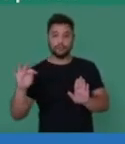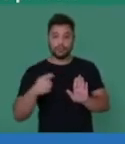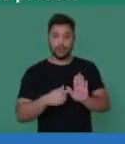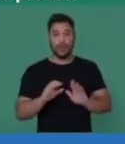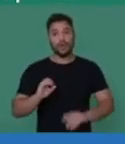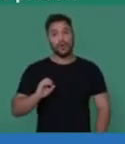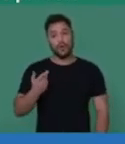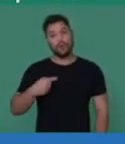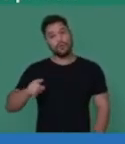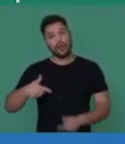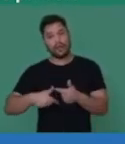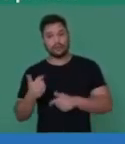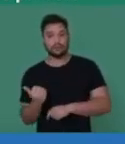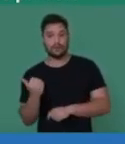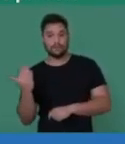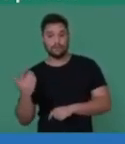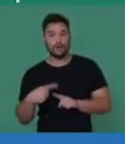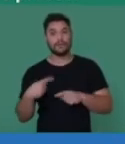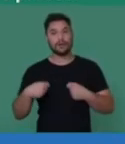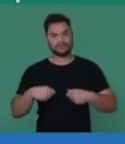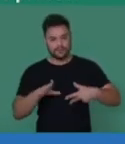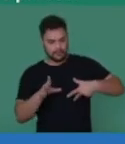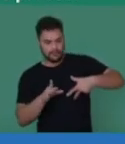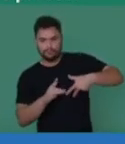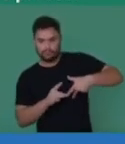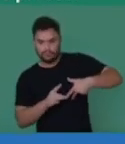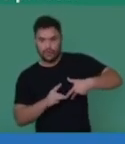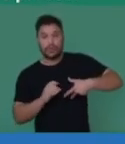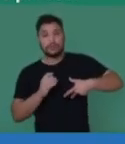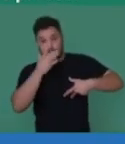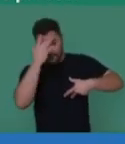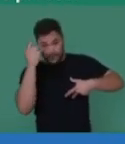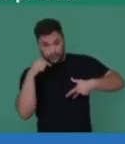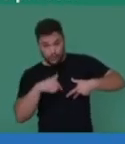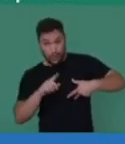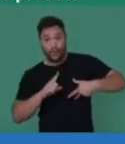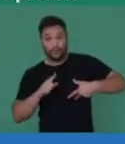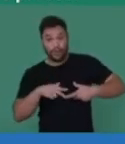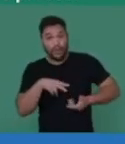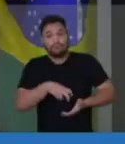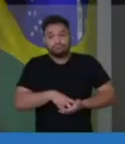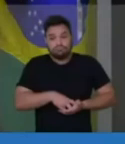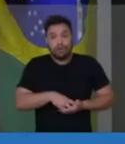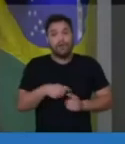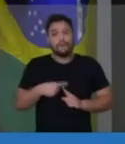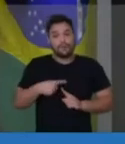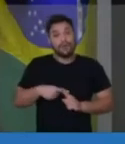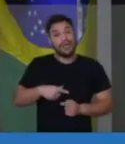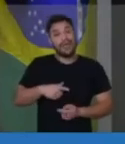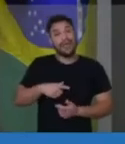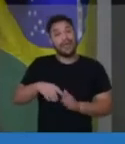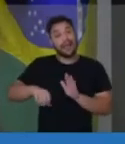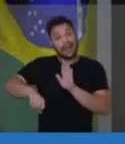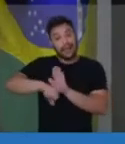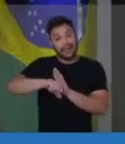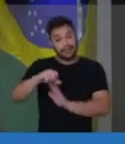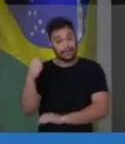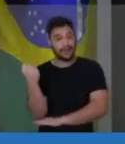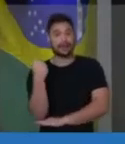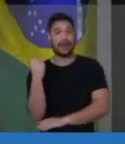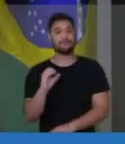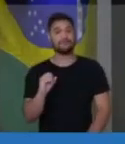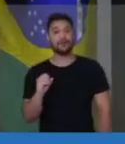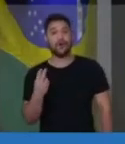ou a trabalho externo sem vigilância direta, o condenado que cumpre pena por praticar crime hediondo ou